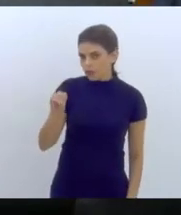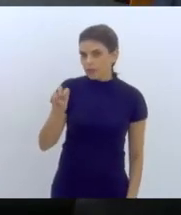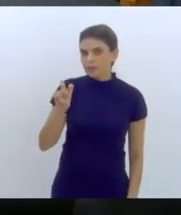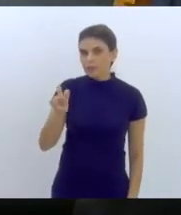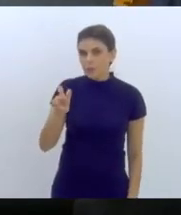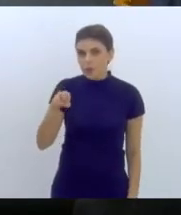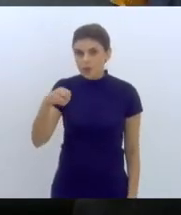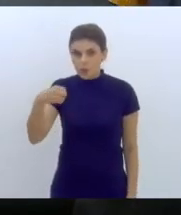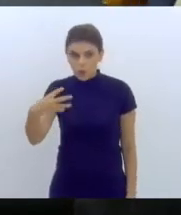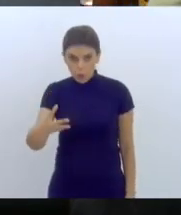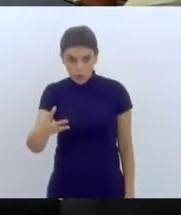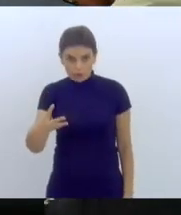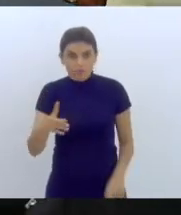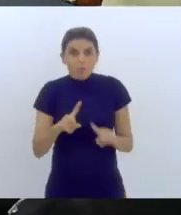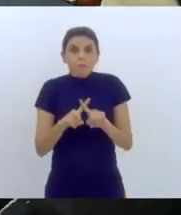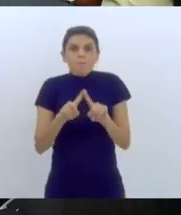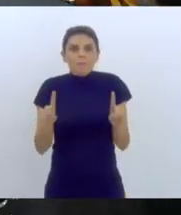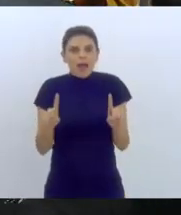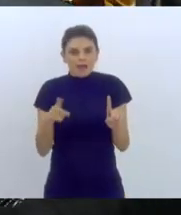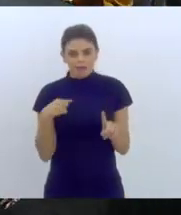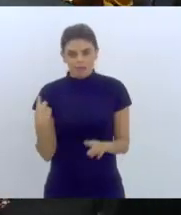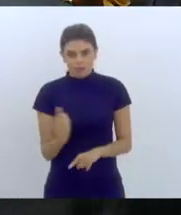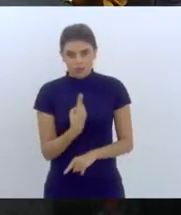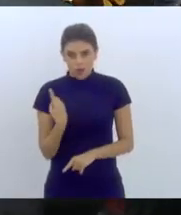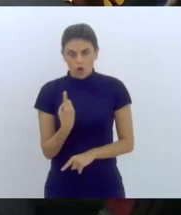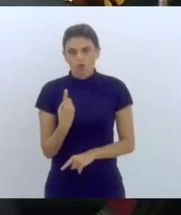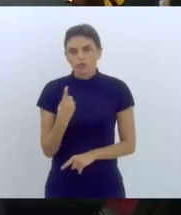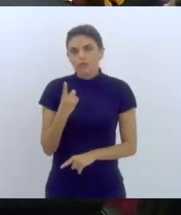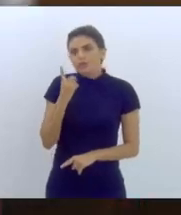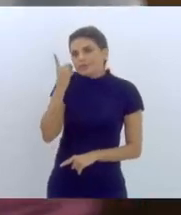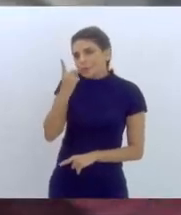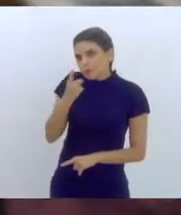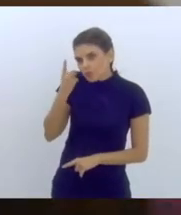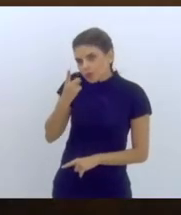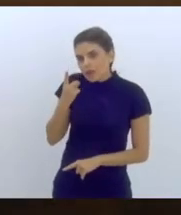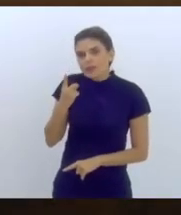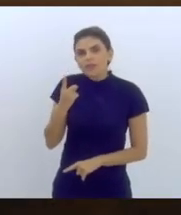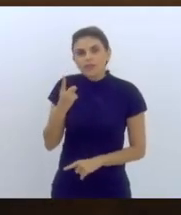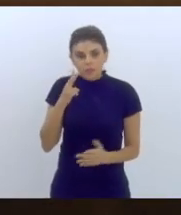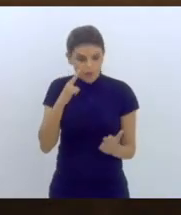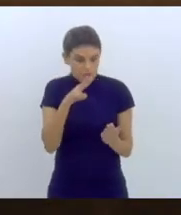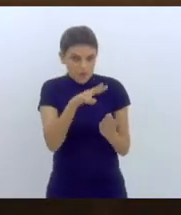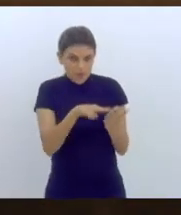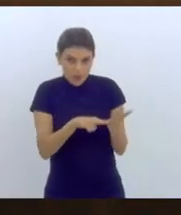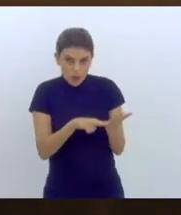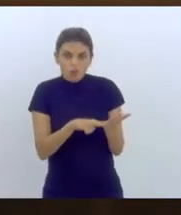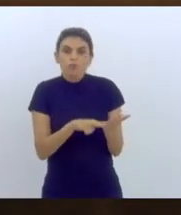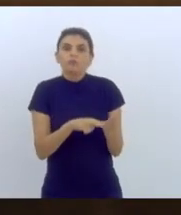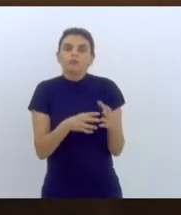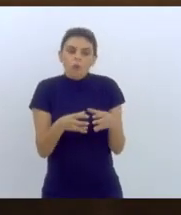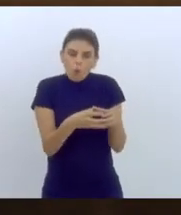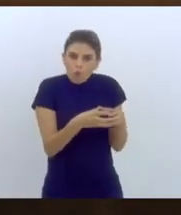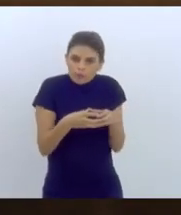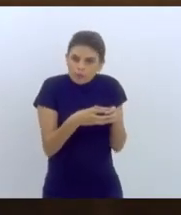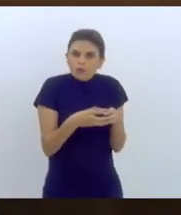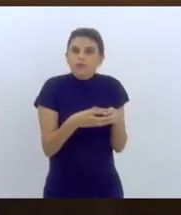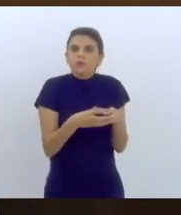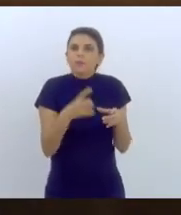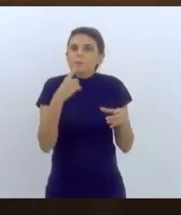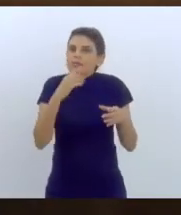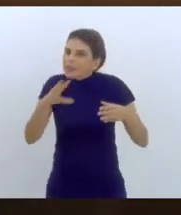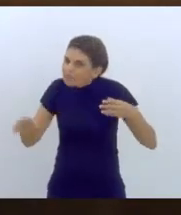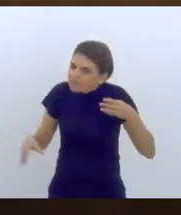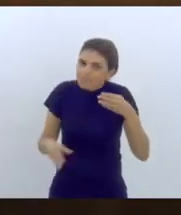8054, mas nós entendemos que o parecer deveria ser pela constitucionalidade com